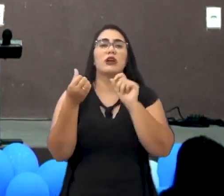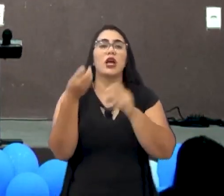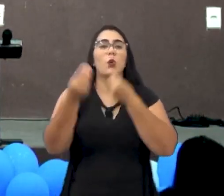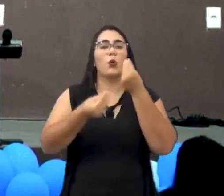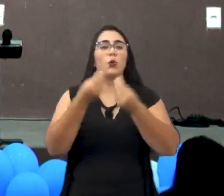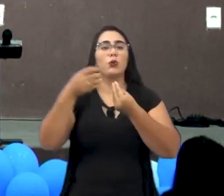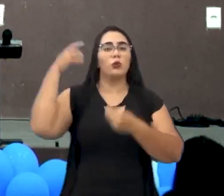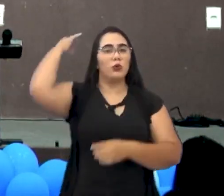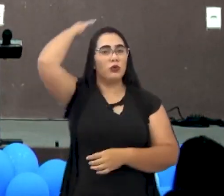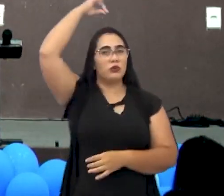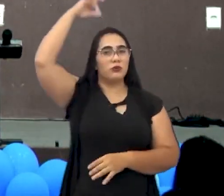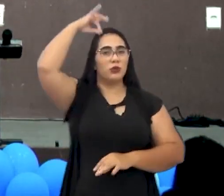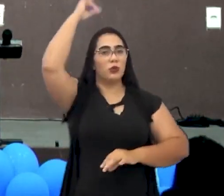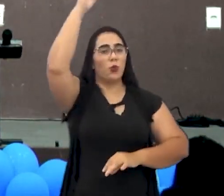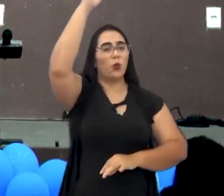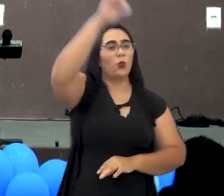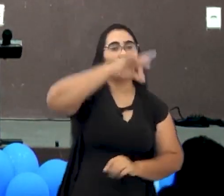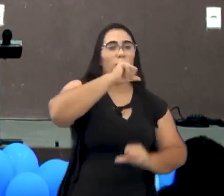na vida de alguém.